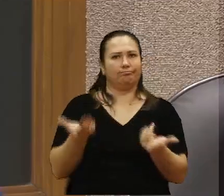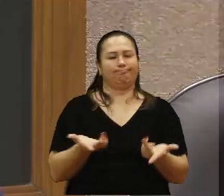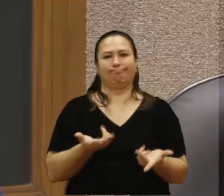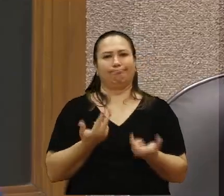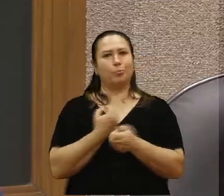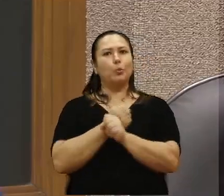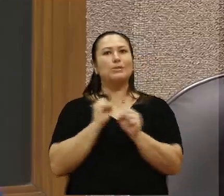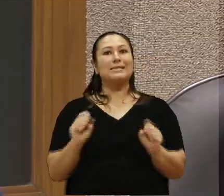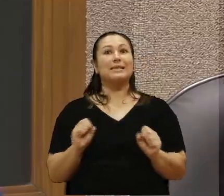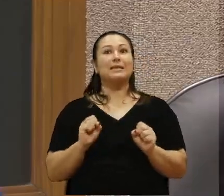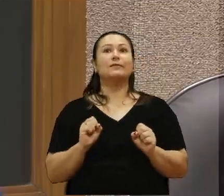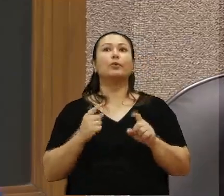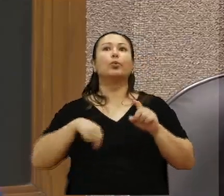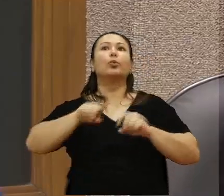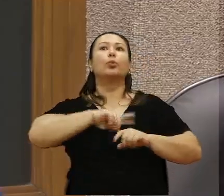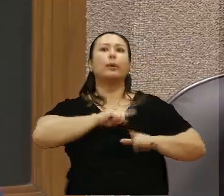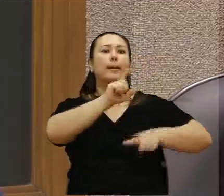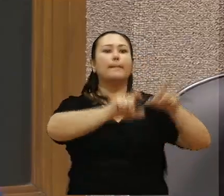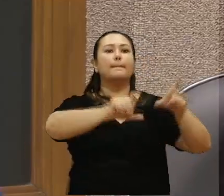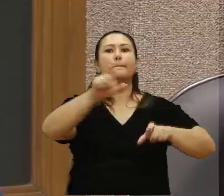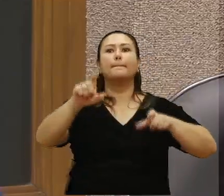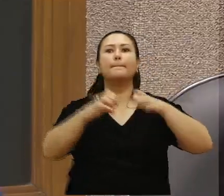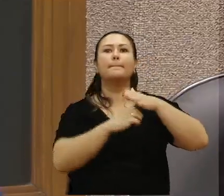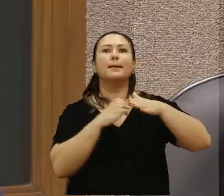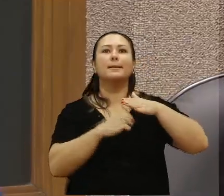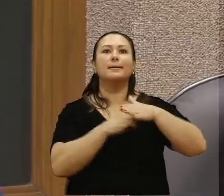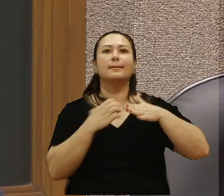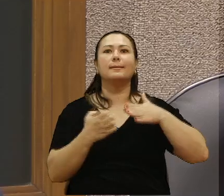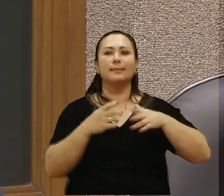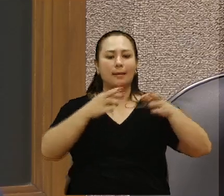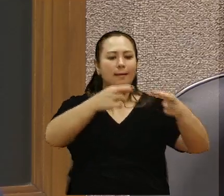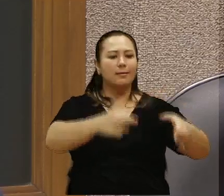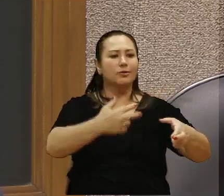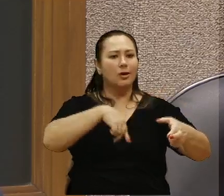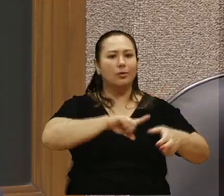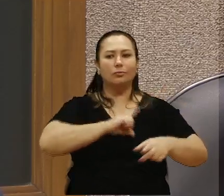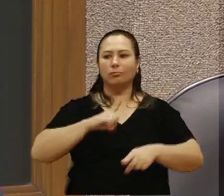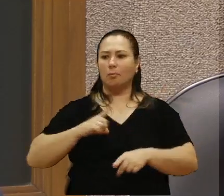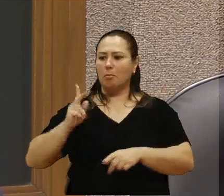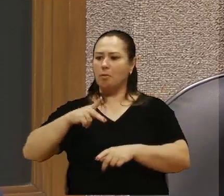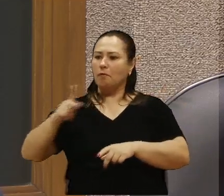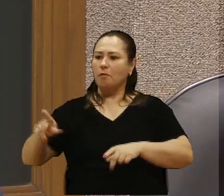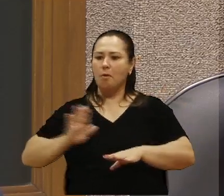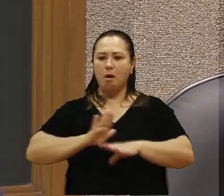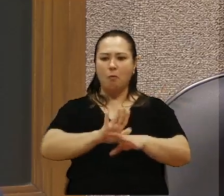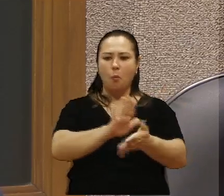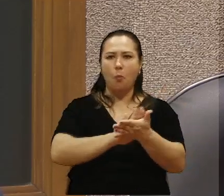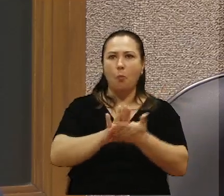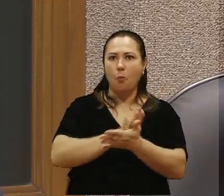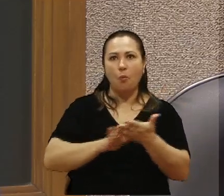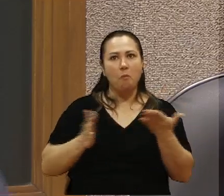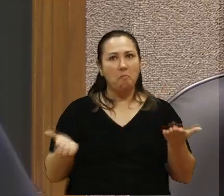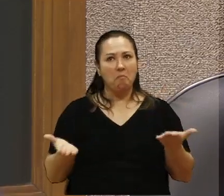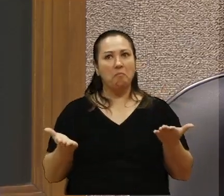também disponibilizem professores, que não ajudem. Então,